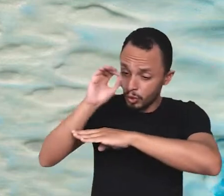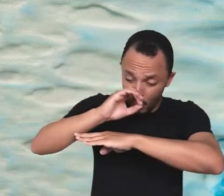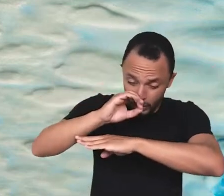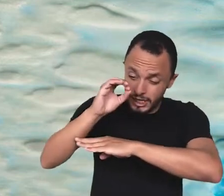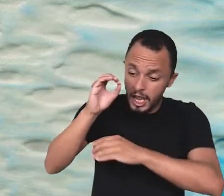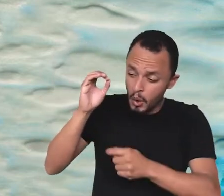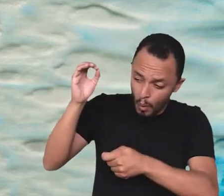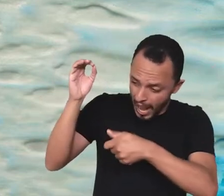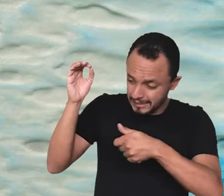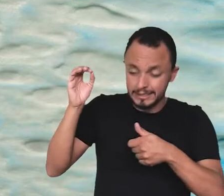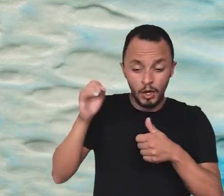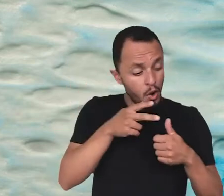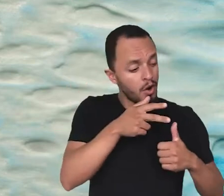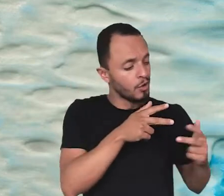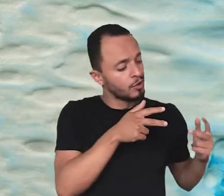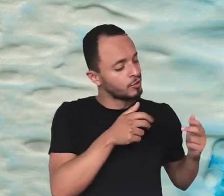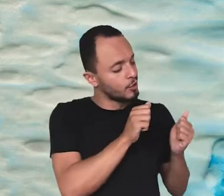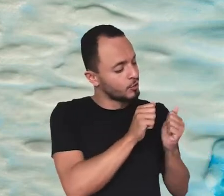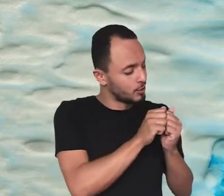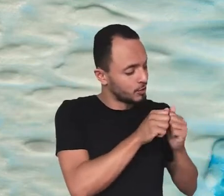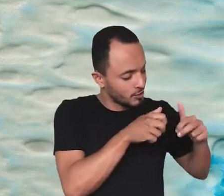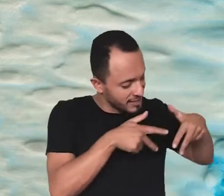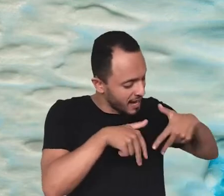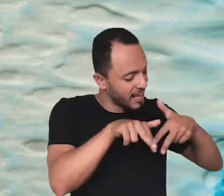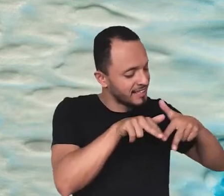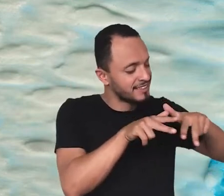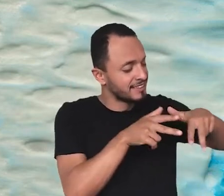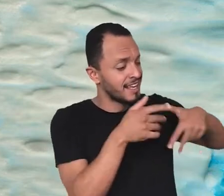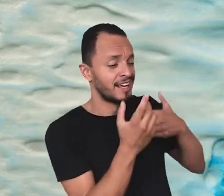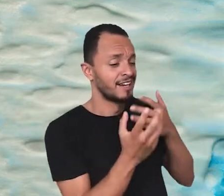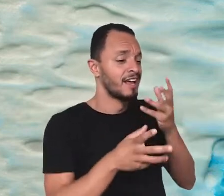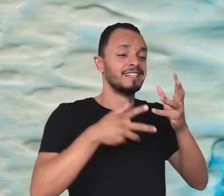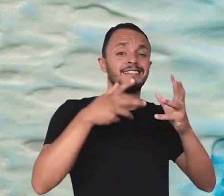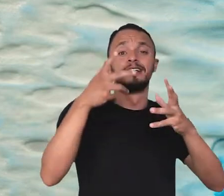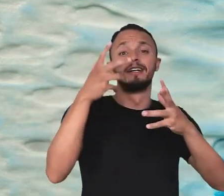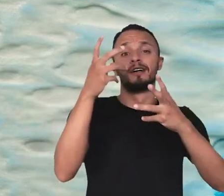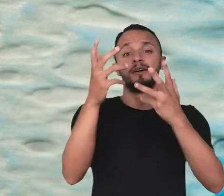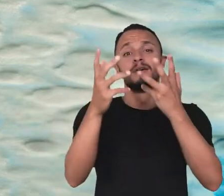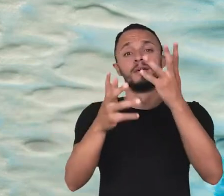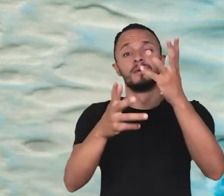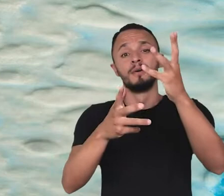Antes dessa noite acabar, dance comigo a nossa canção.